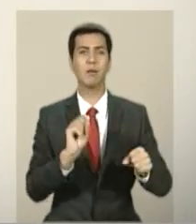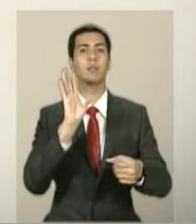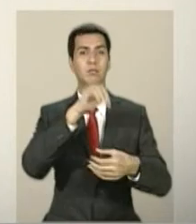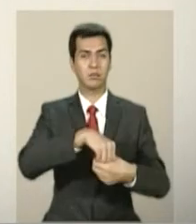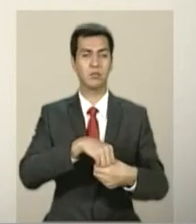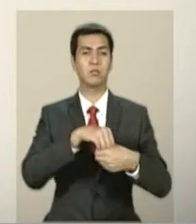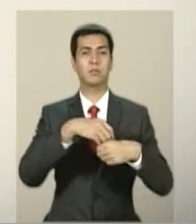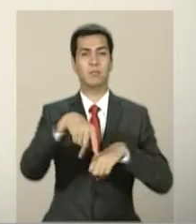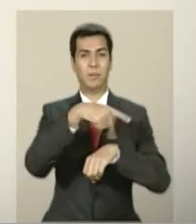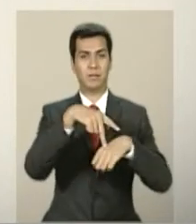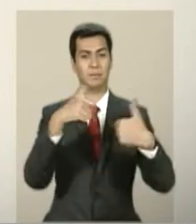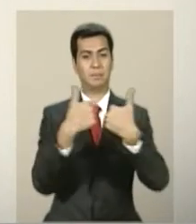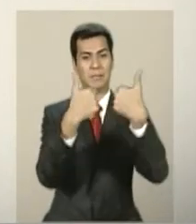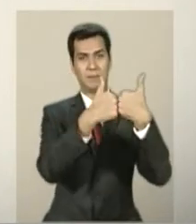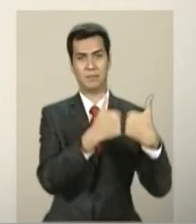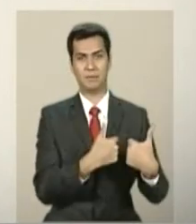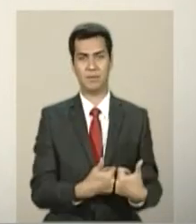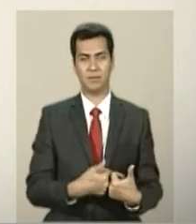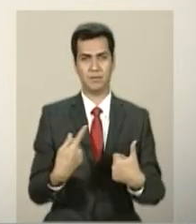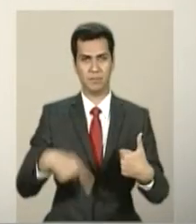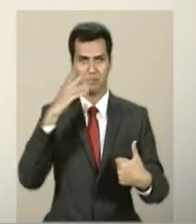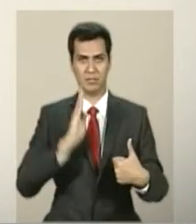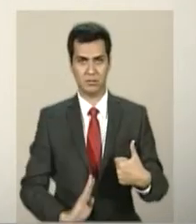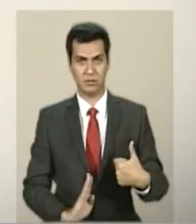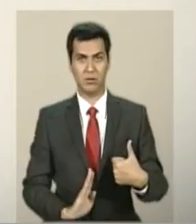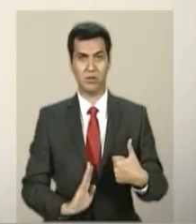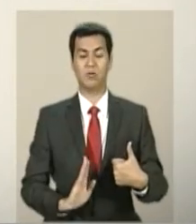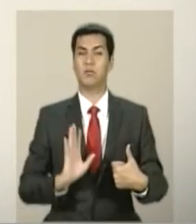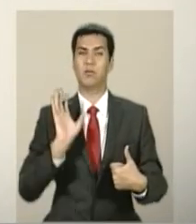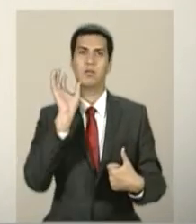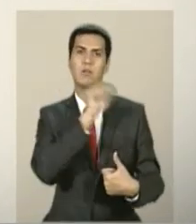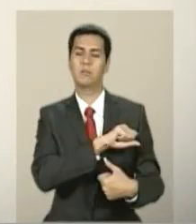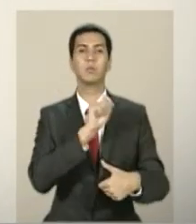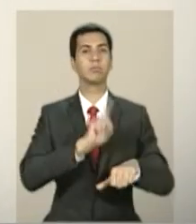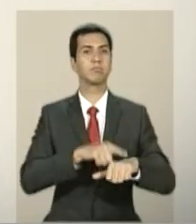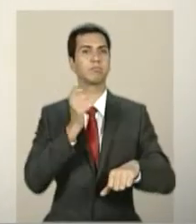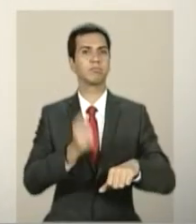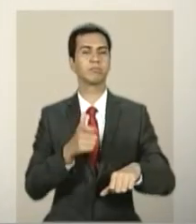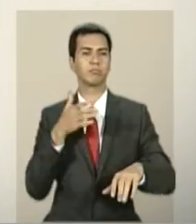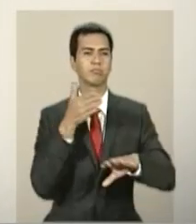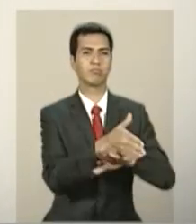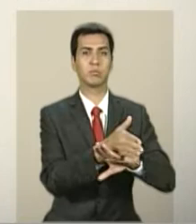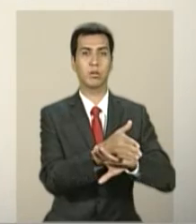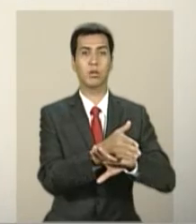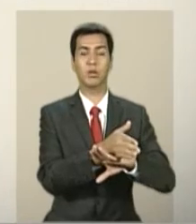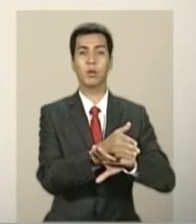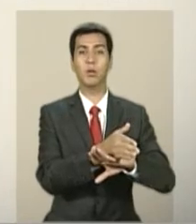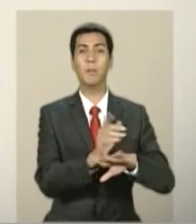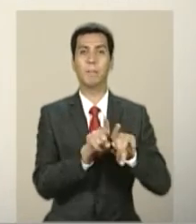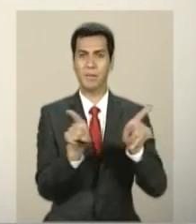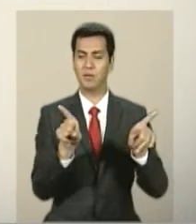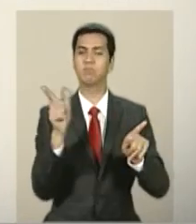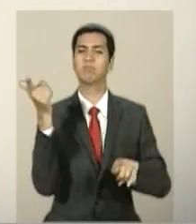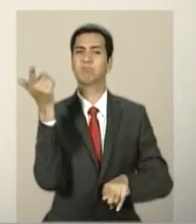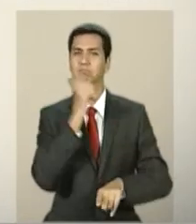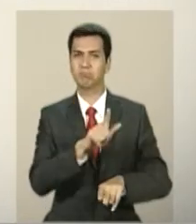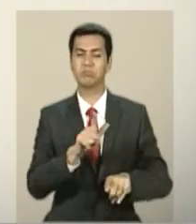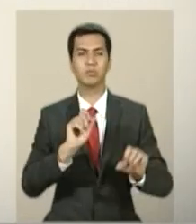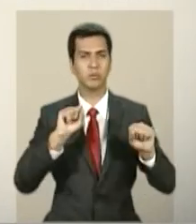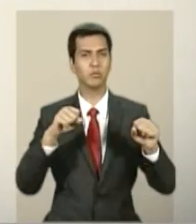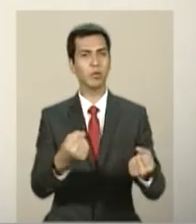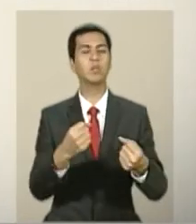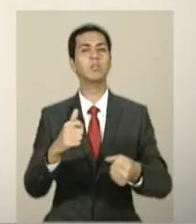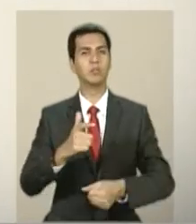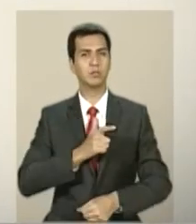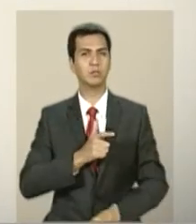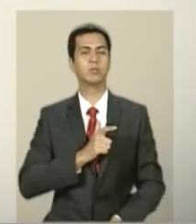é uma ação temporária localizada mas que reforça visivelmente a